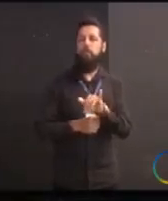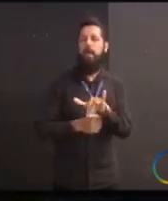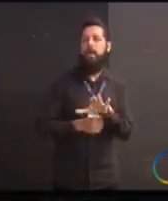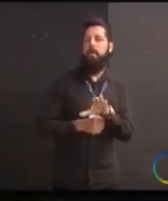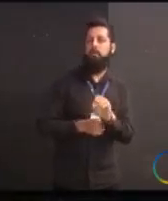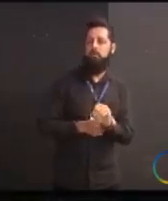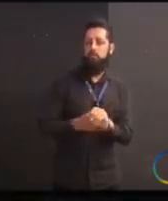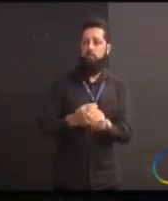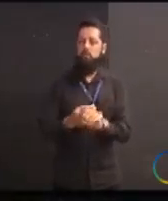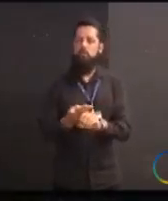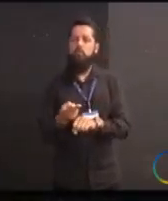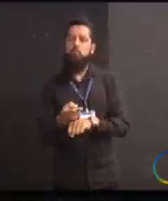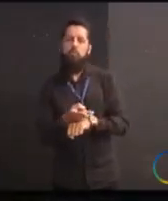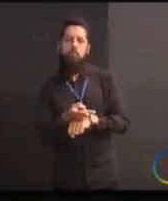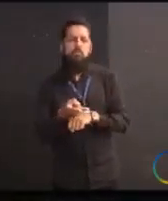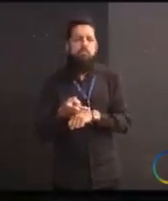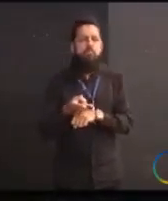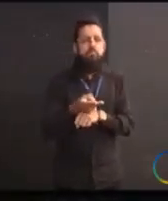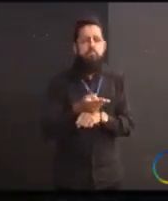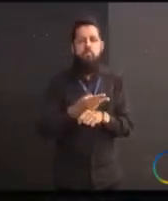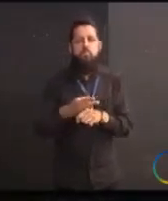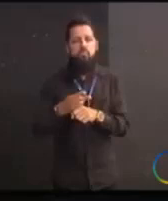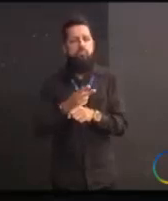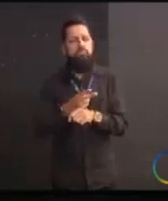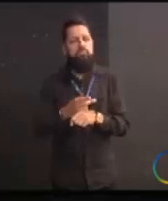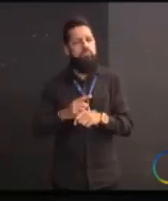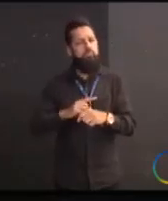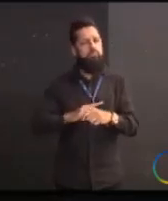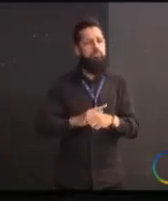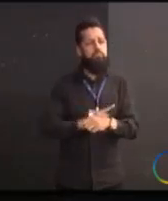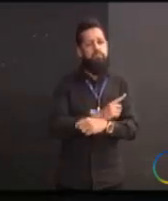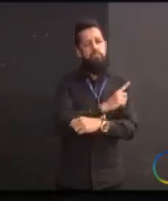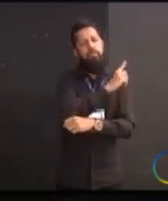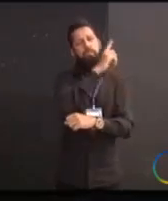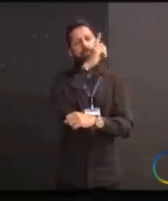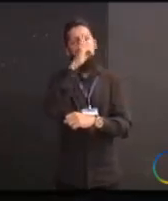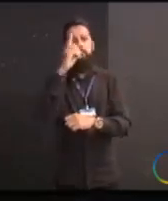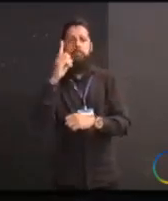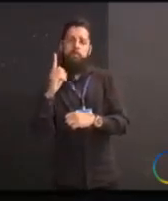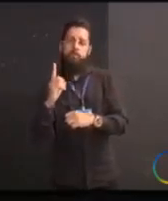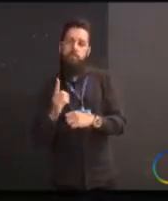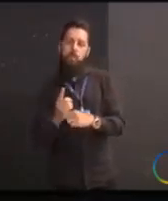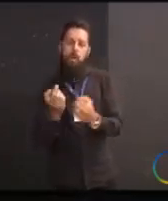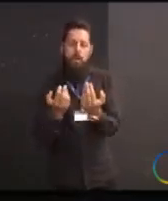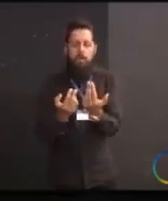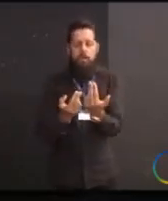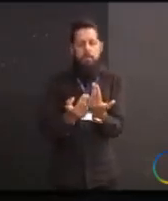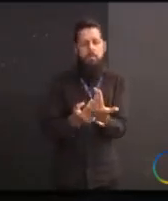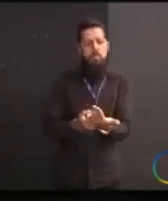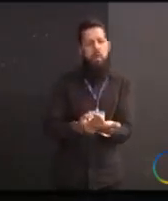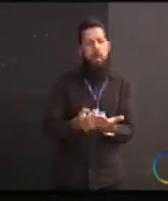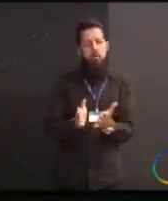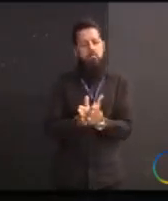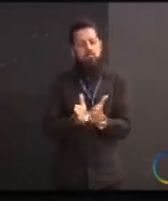alma, ficando cutucando a própria ferida para provocar no outro a piedade